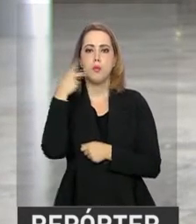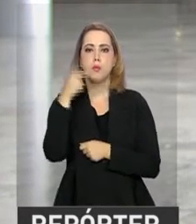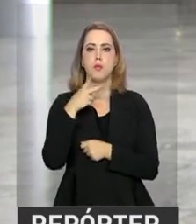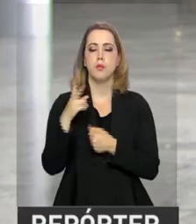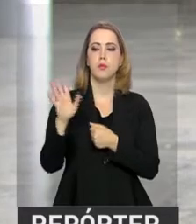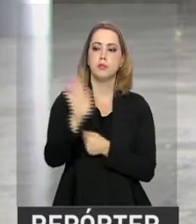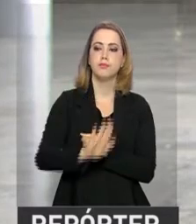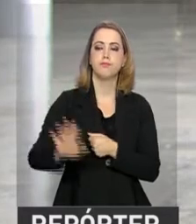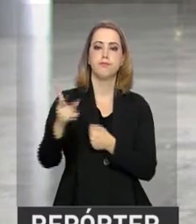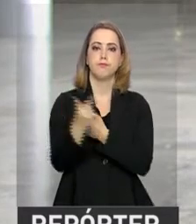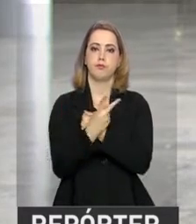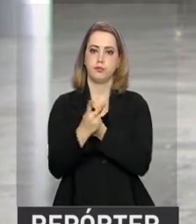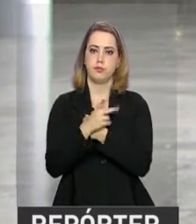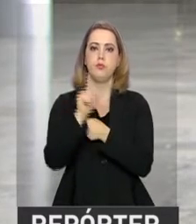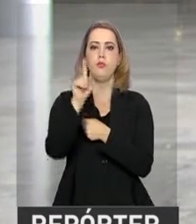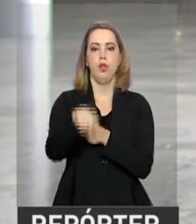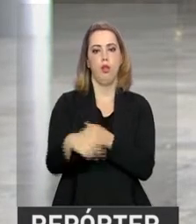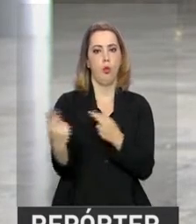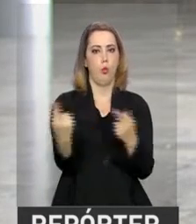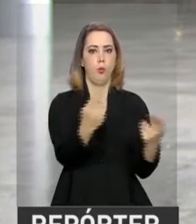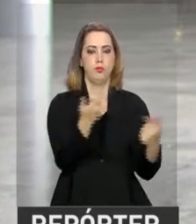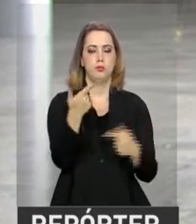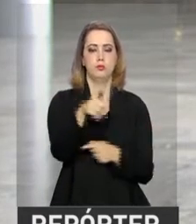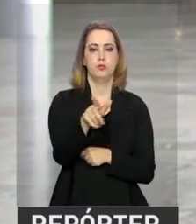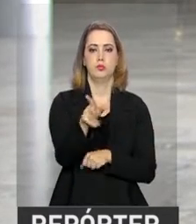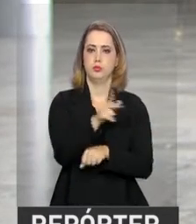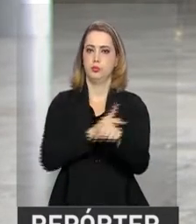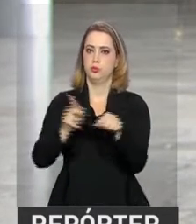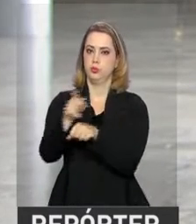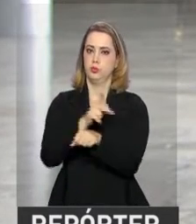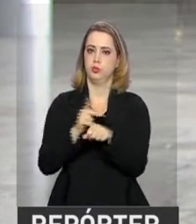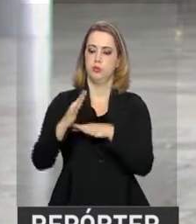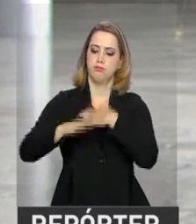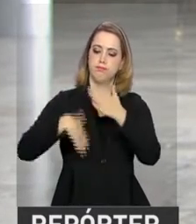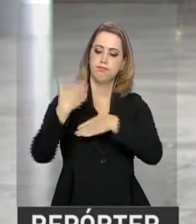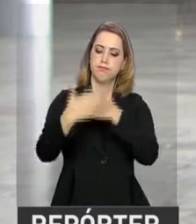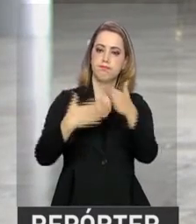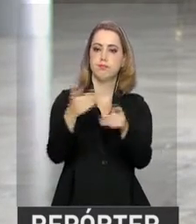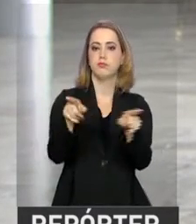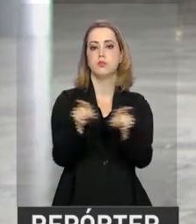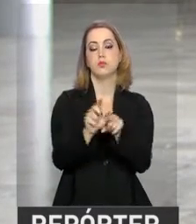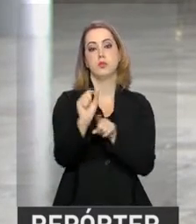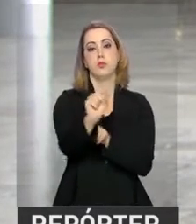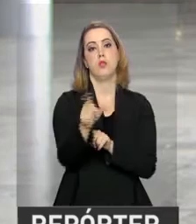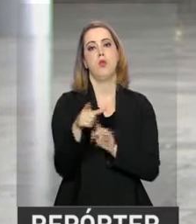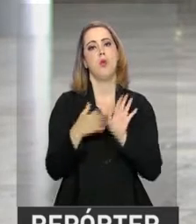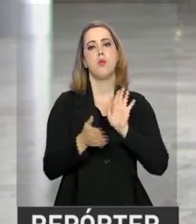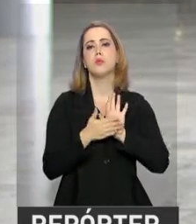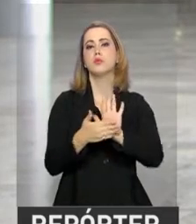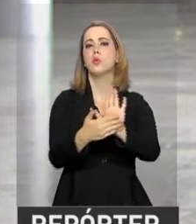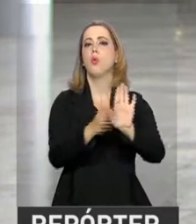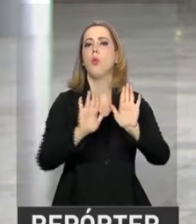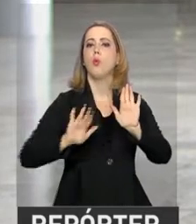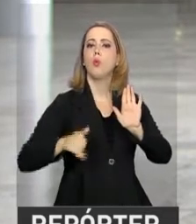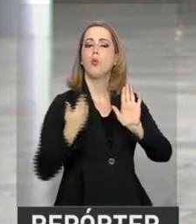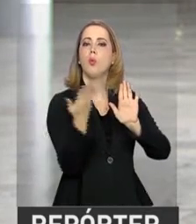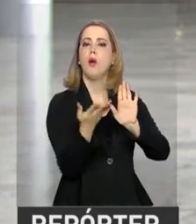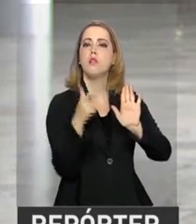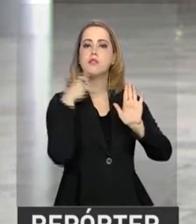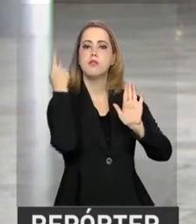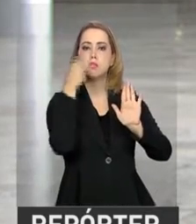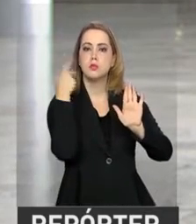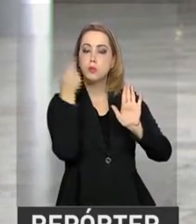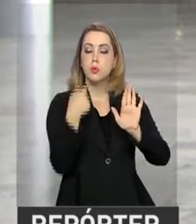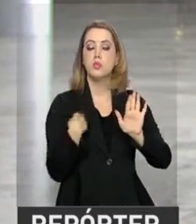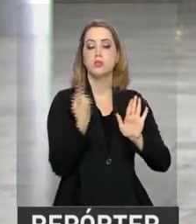países desenvolvidos do mundo desde a segunda guerra mundial as principais potências mundiais apresentam publicamente quais são suas políticas e